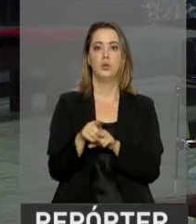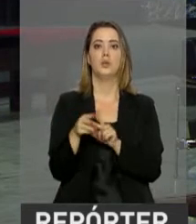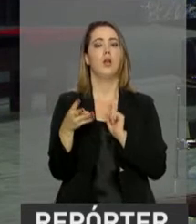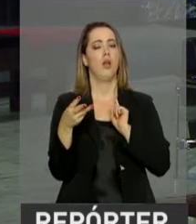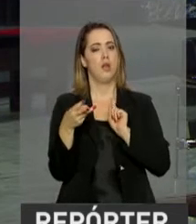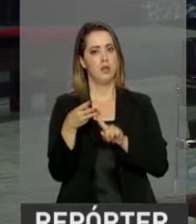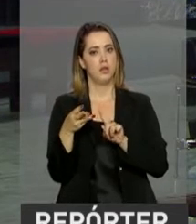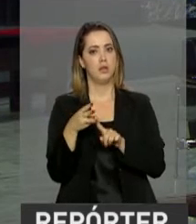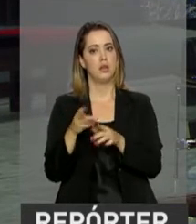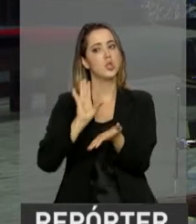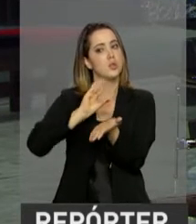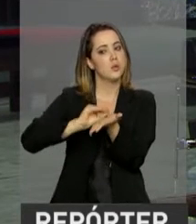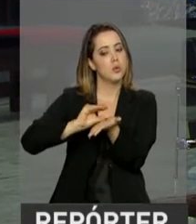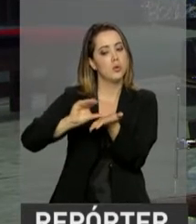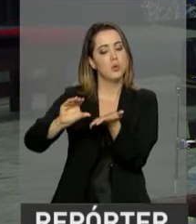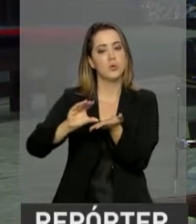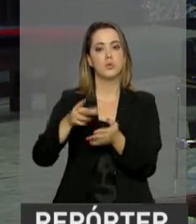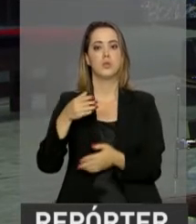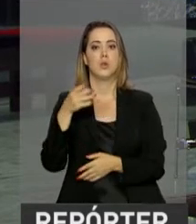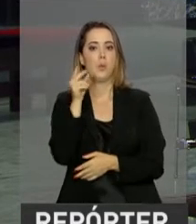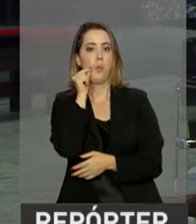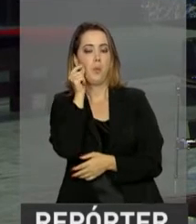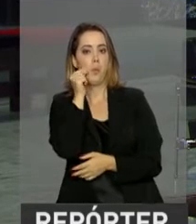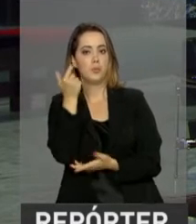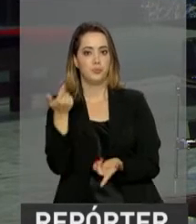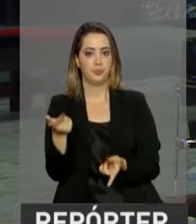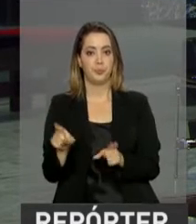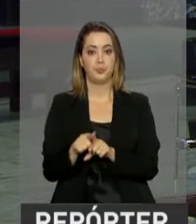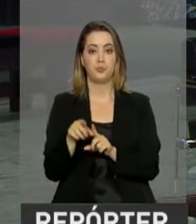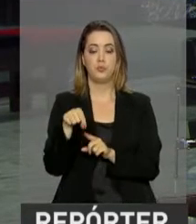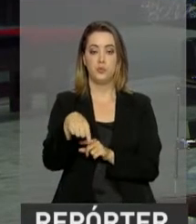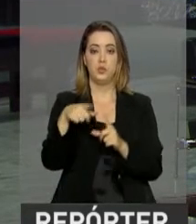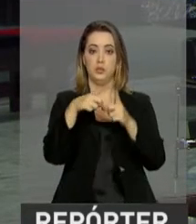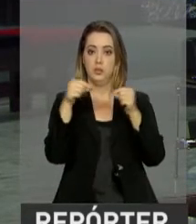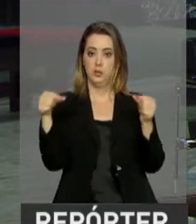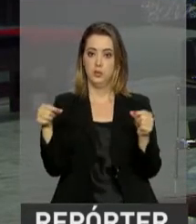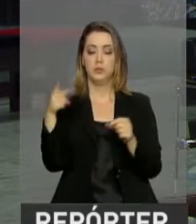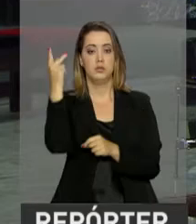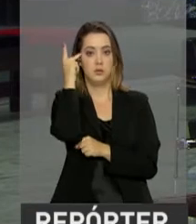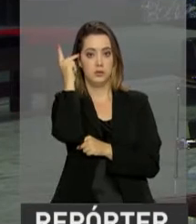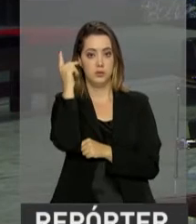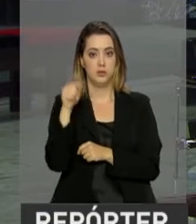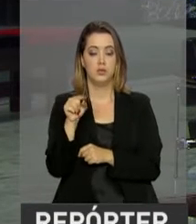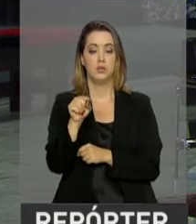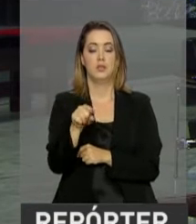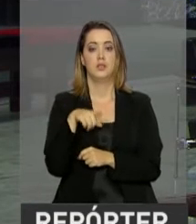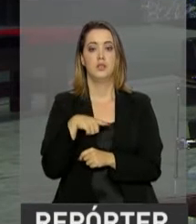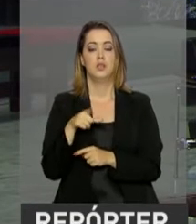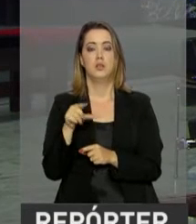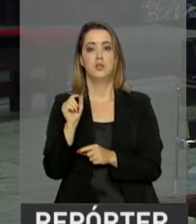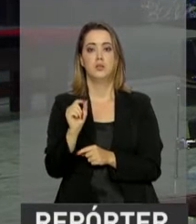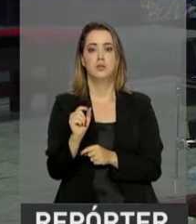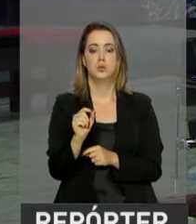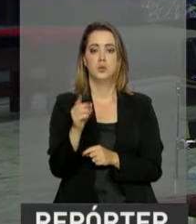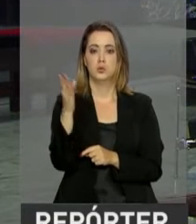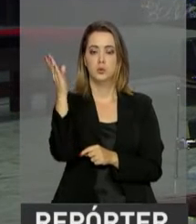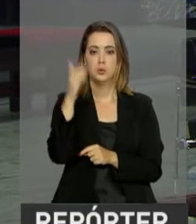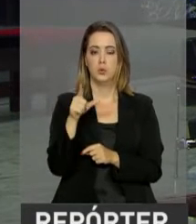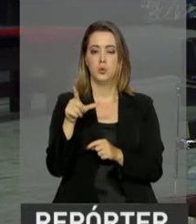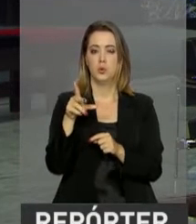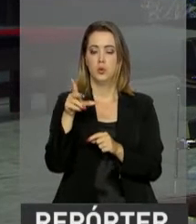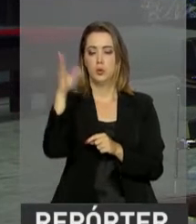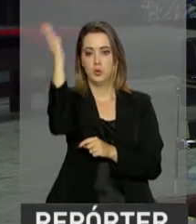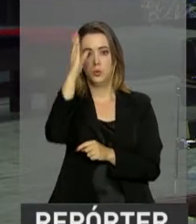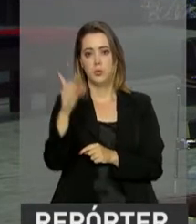com 283 milhões de reais. Distrito Federal e São Paulo são as unidades da federação